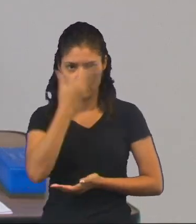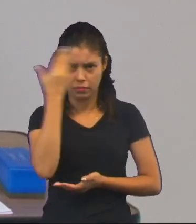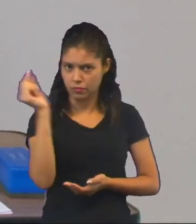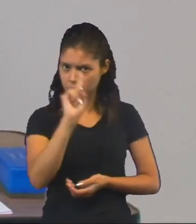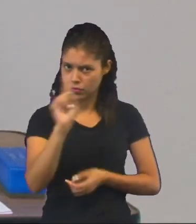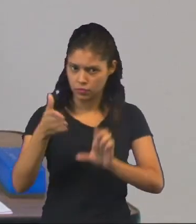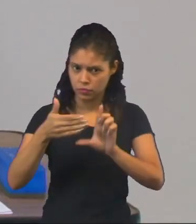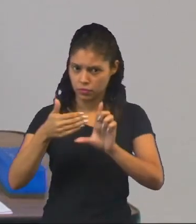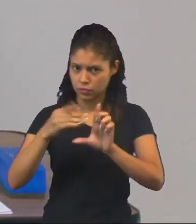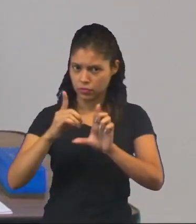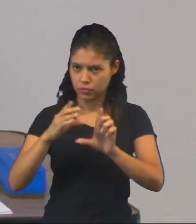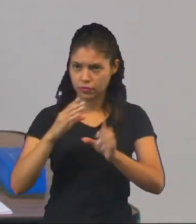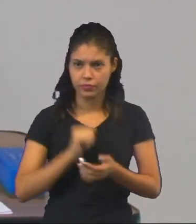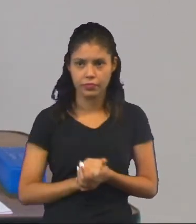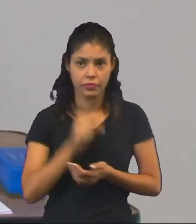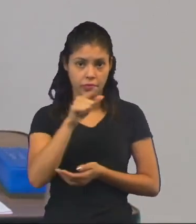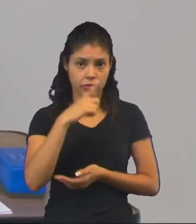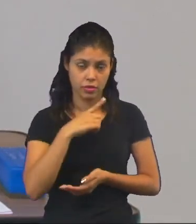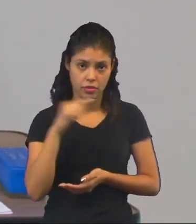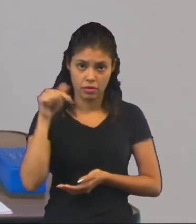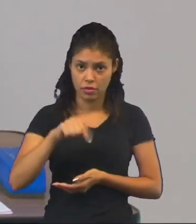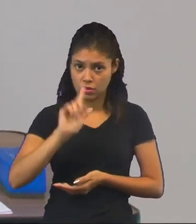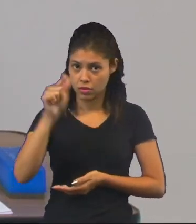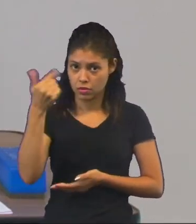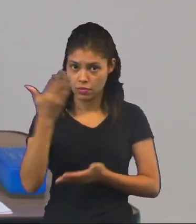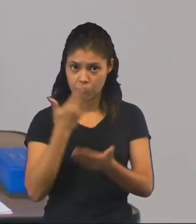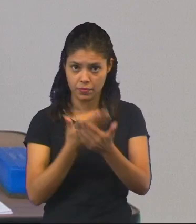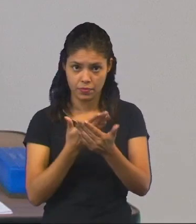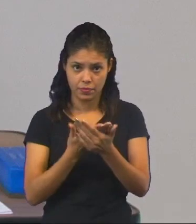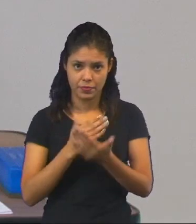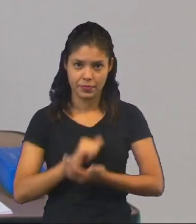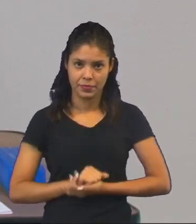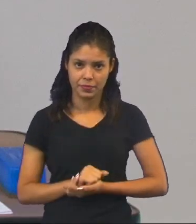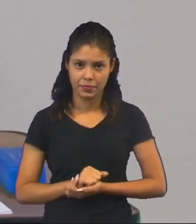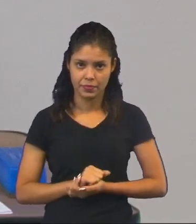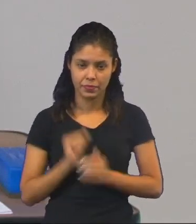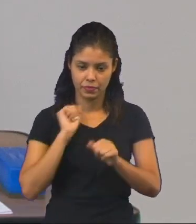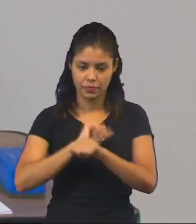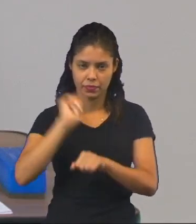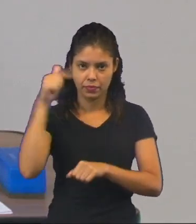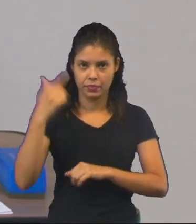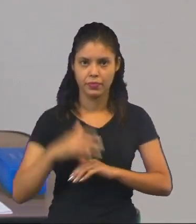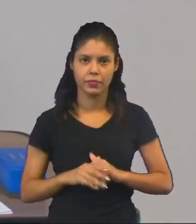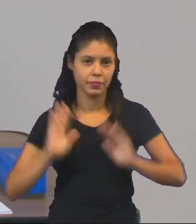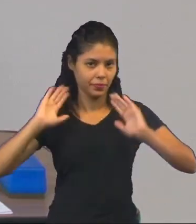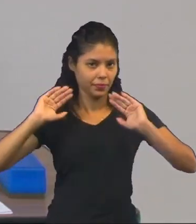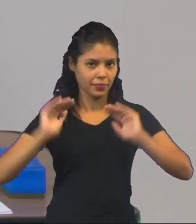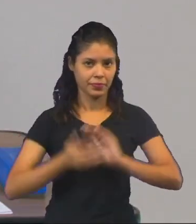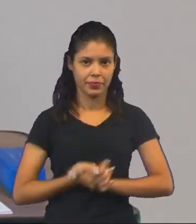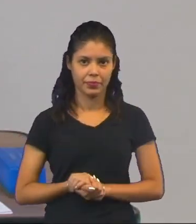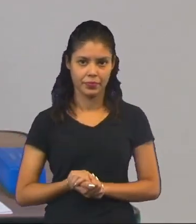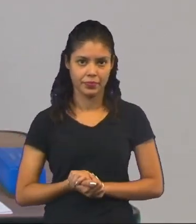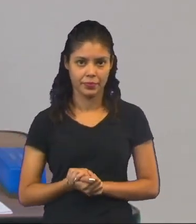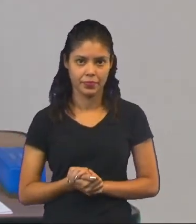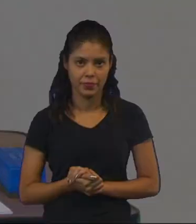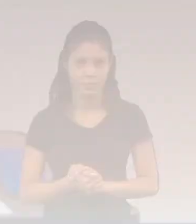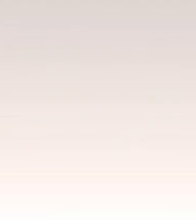não esqueça de acessar a plataforma Eduque para você ter acesso a essa aula e muitas outras. E te aguardo na próxima. Tchau, tchau.